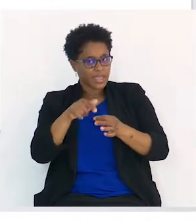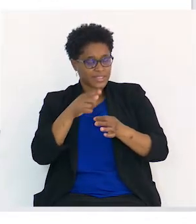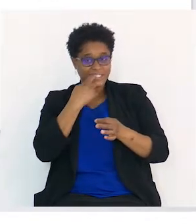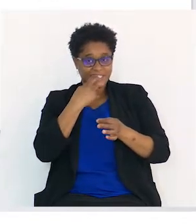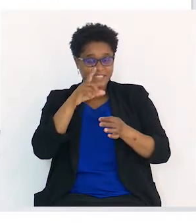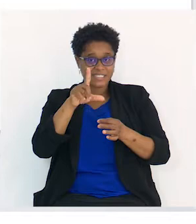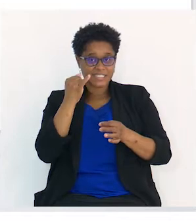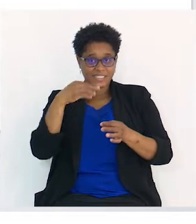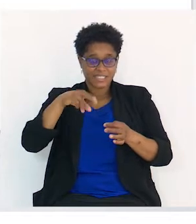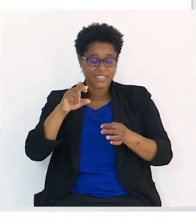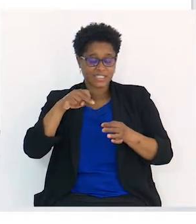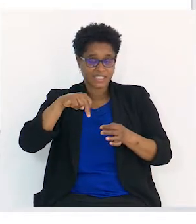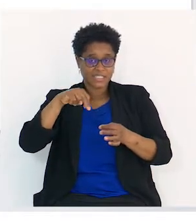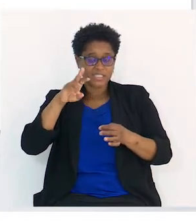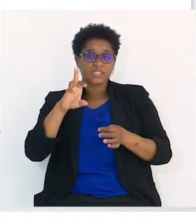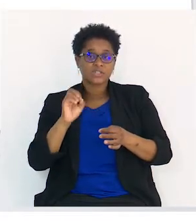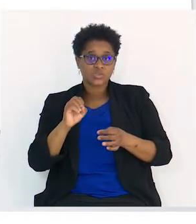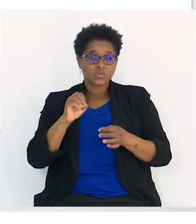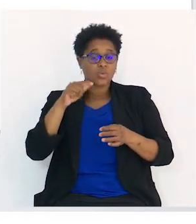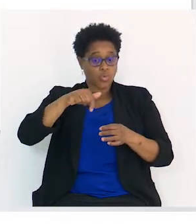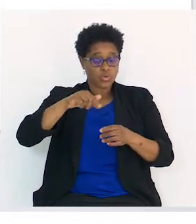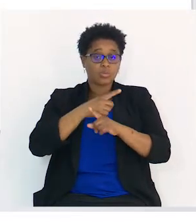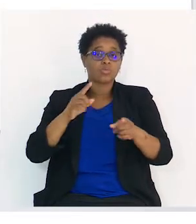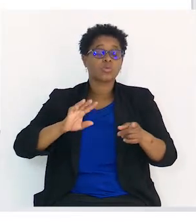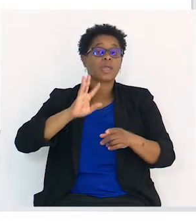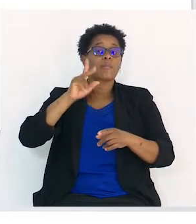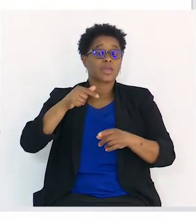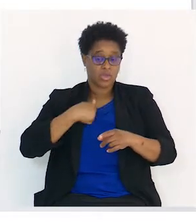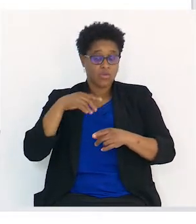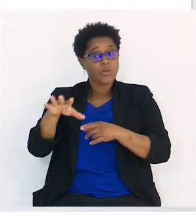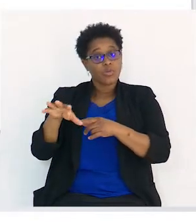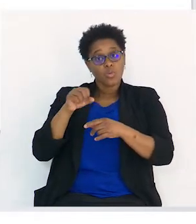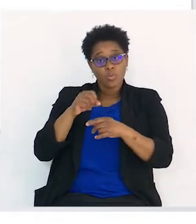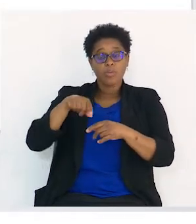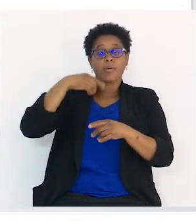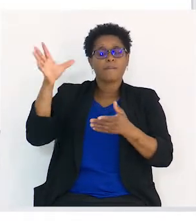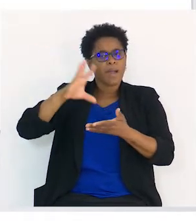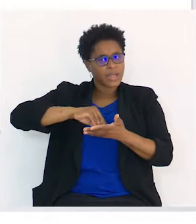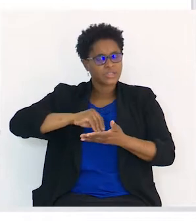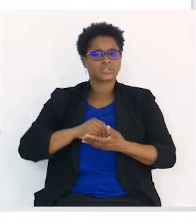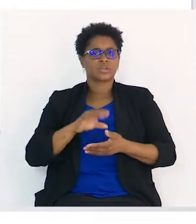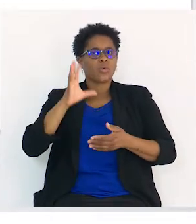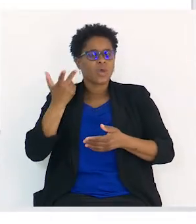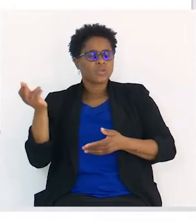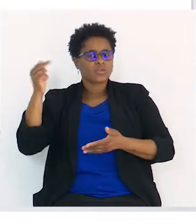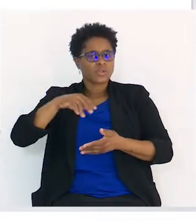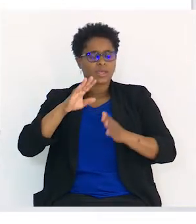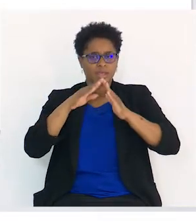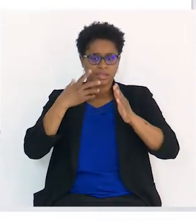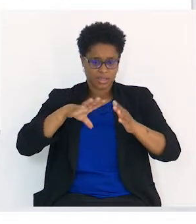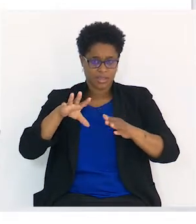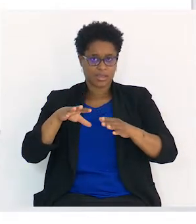linho hoje mesmo, porque amanhã vou buscar mais. Quando voltar a casa, quero achar um linho todo